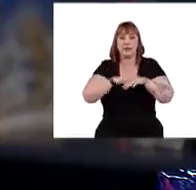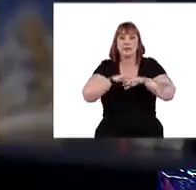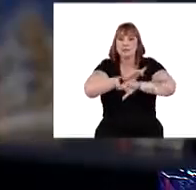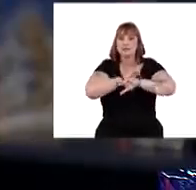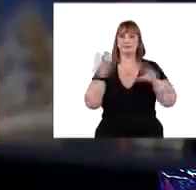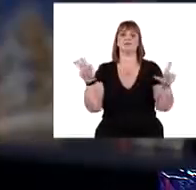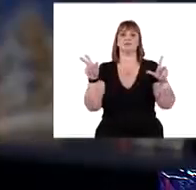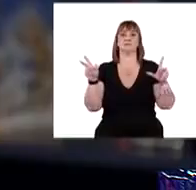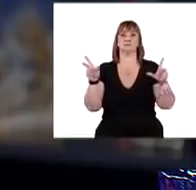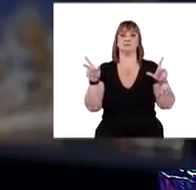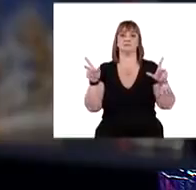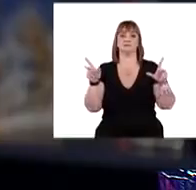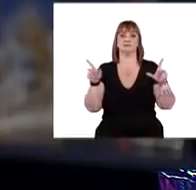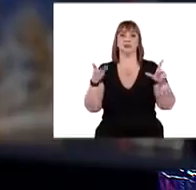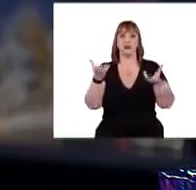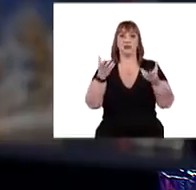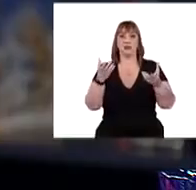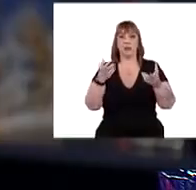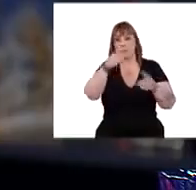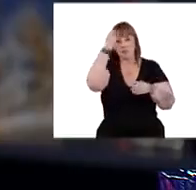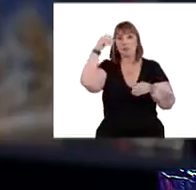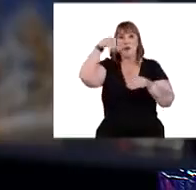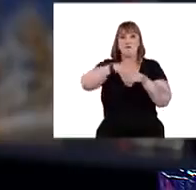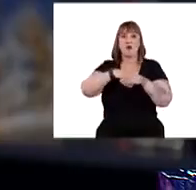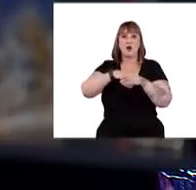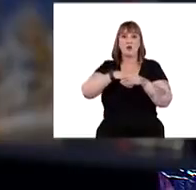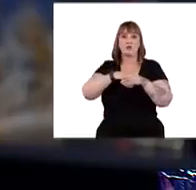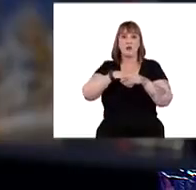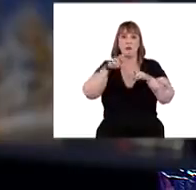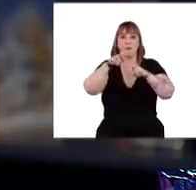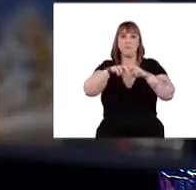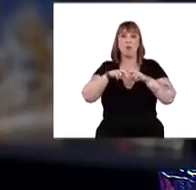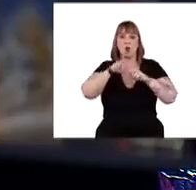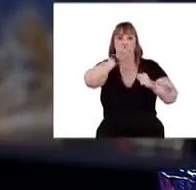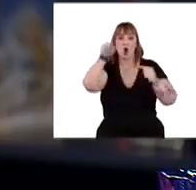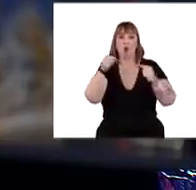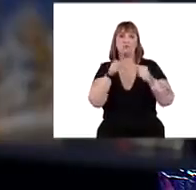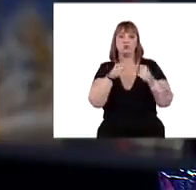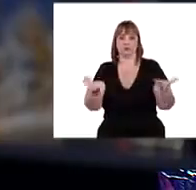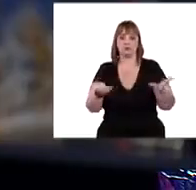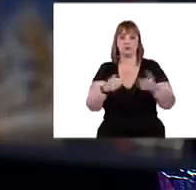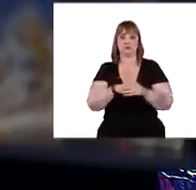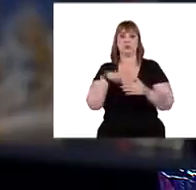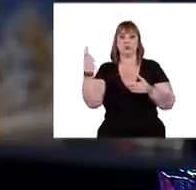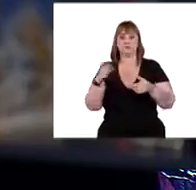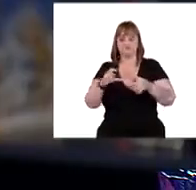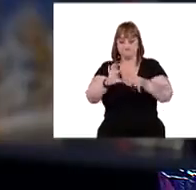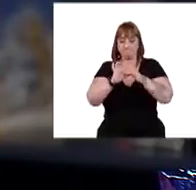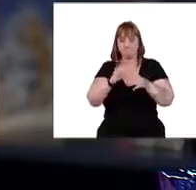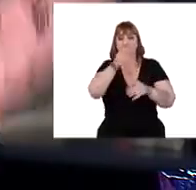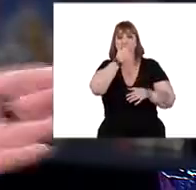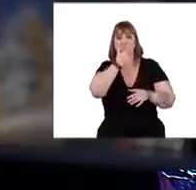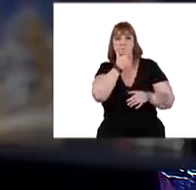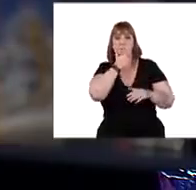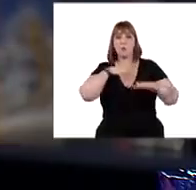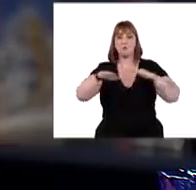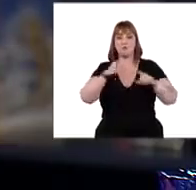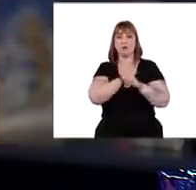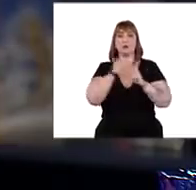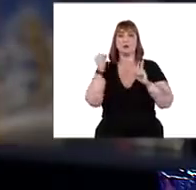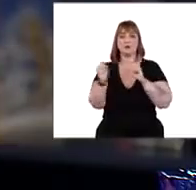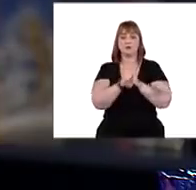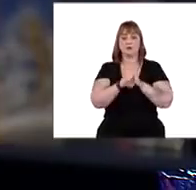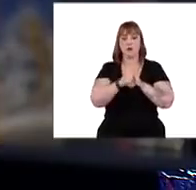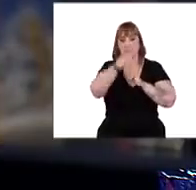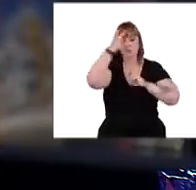pessoas votem pela causa. E é por isso que eu estou junto com o Guilherme nesse curso de aliança, que é com os movimentos sociais e o PSOL e o